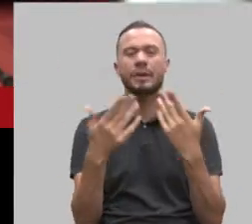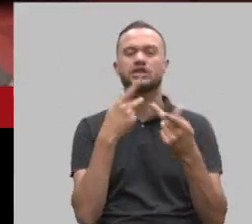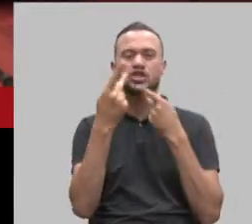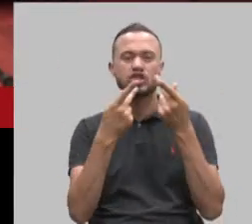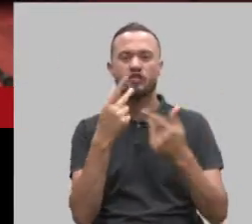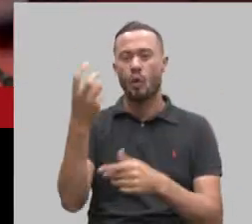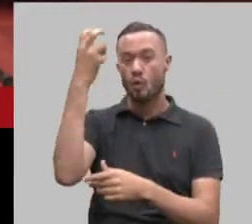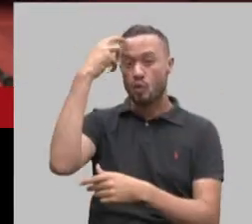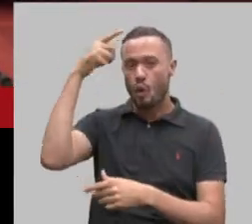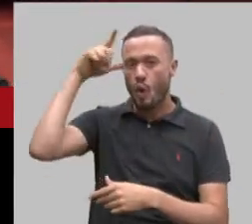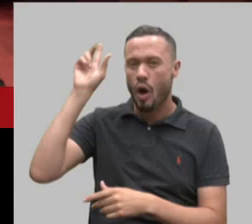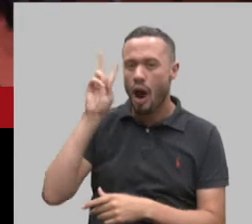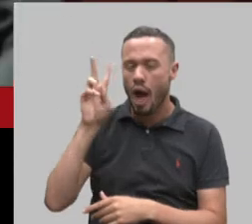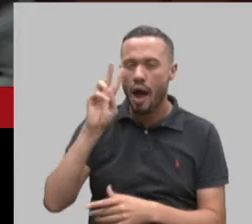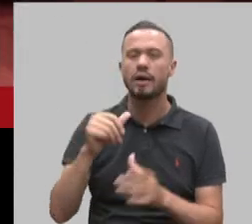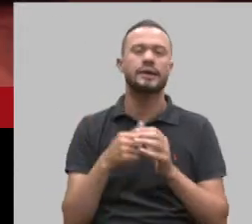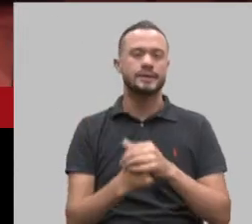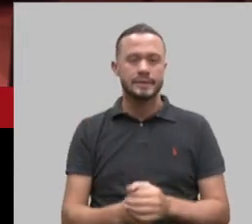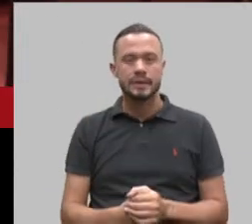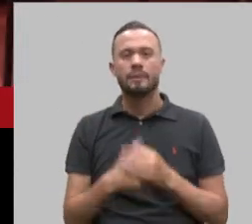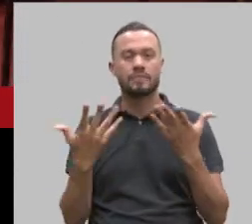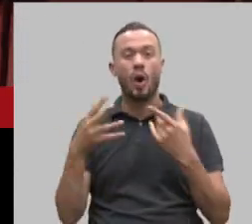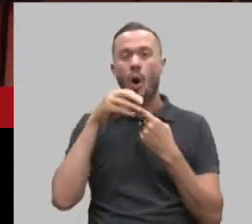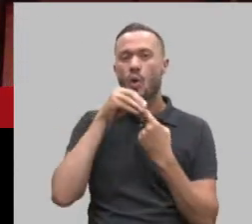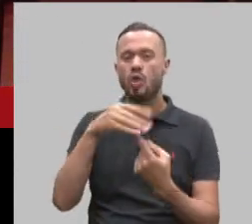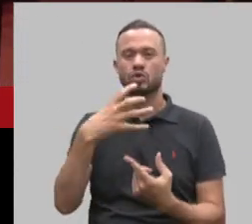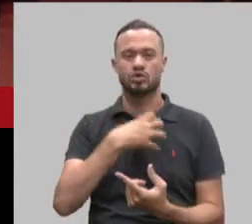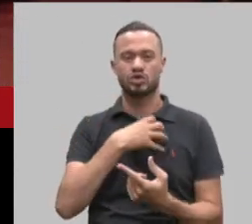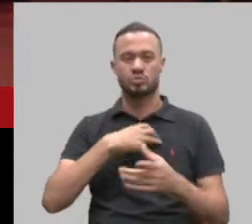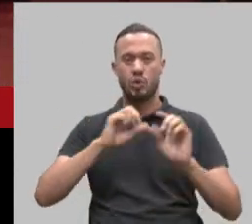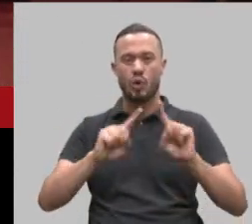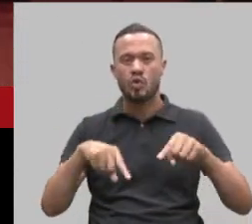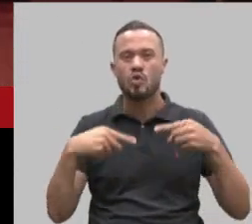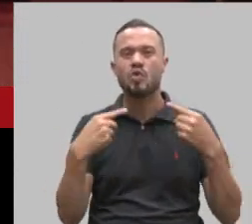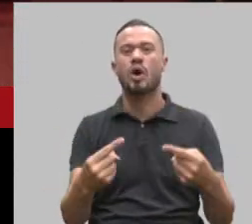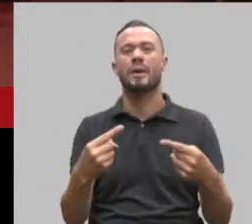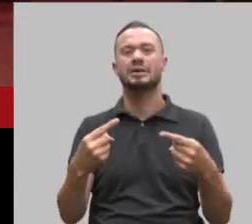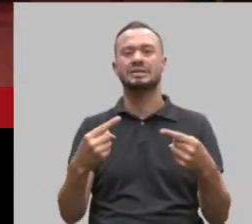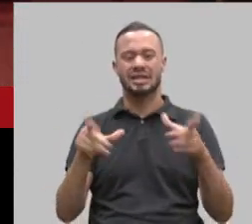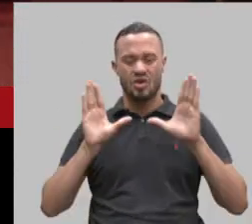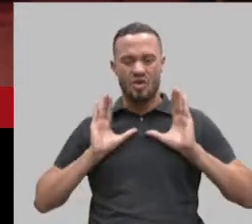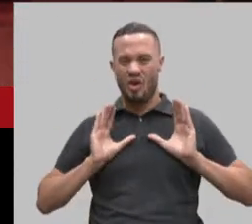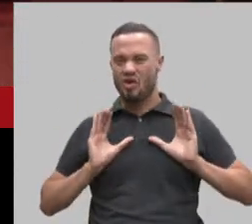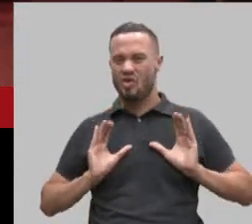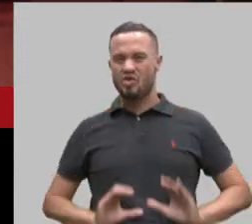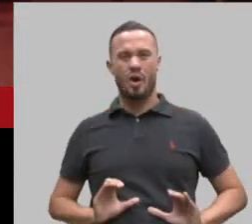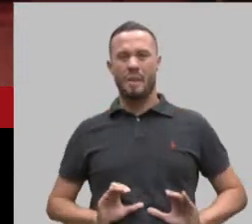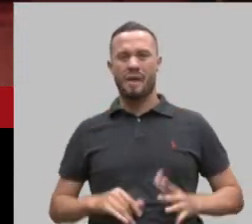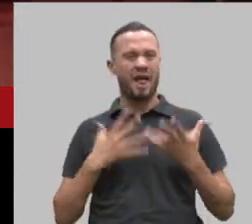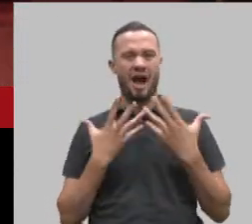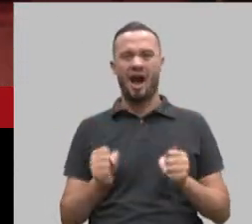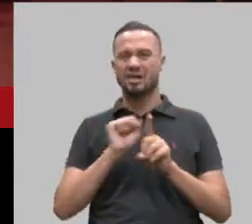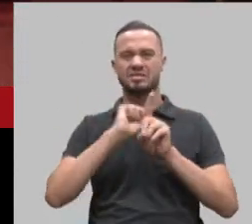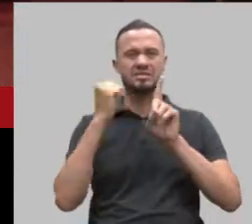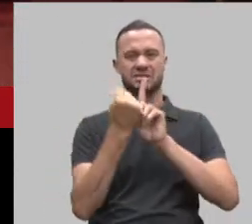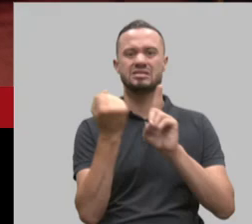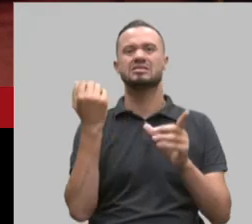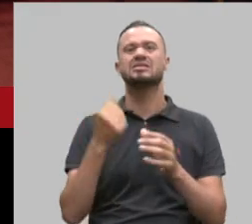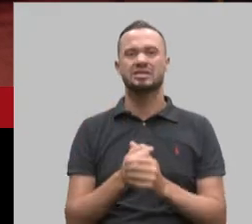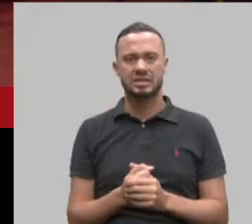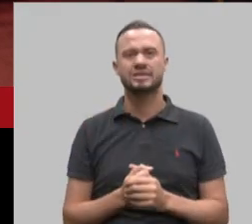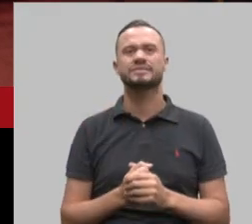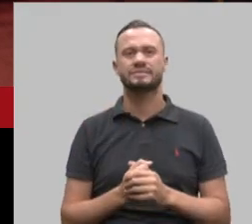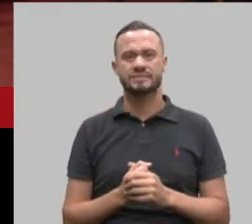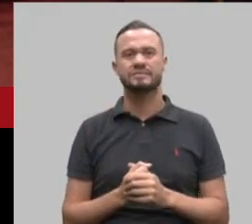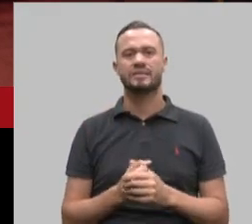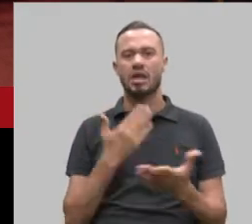ontem porque Justamente a única forma de combater esses comportamentos que deformam a nossa sociedade é justamente com o